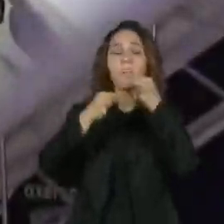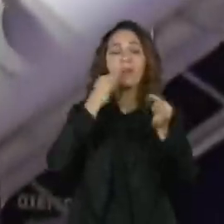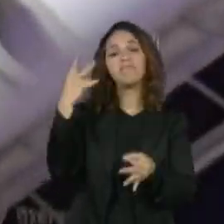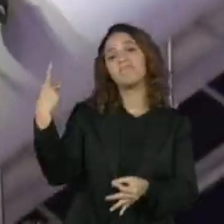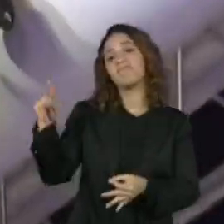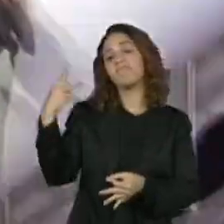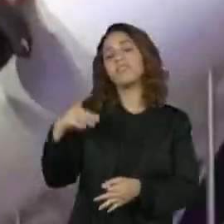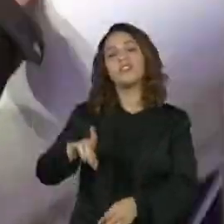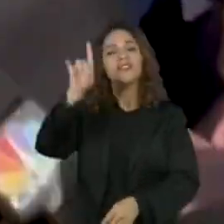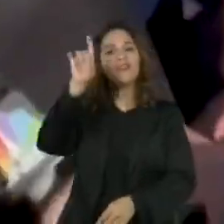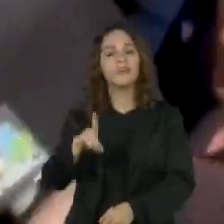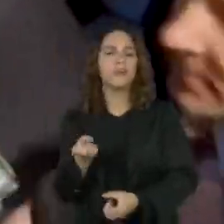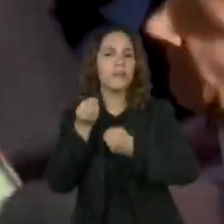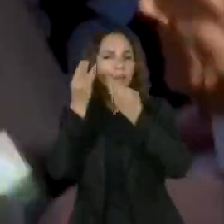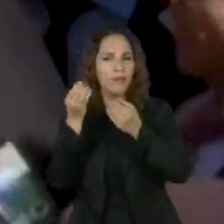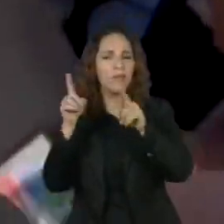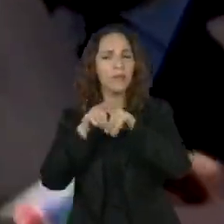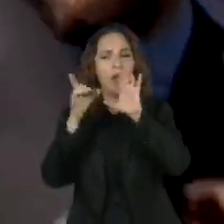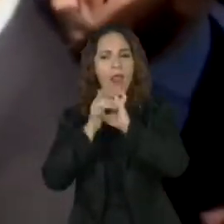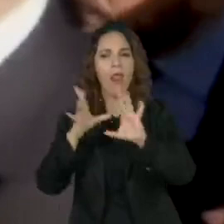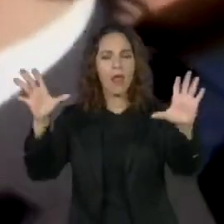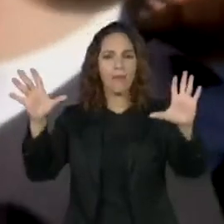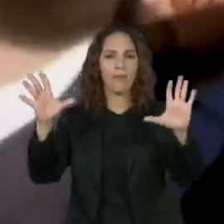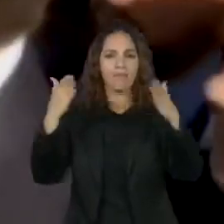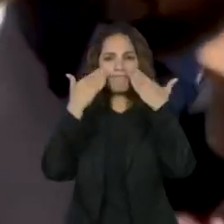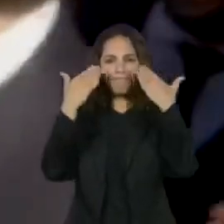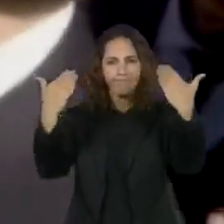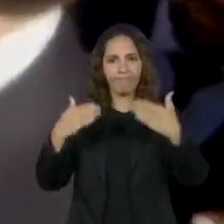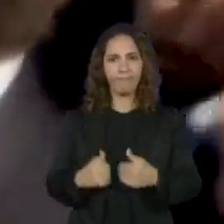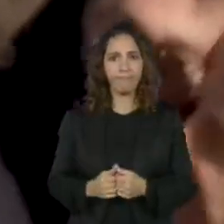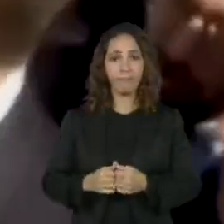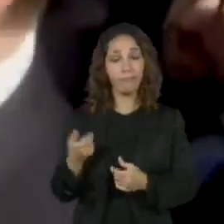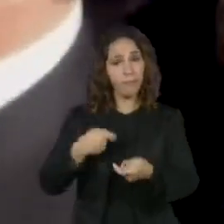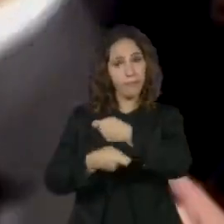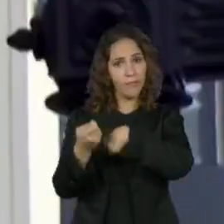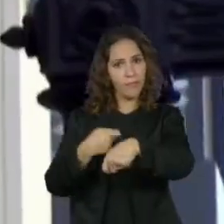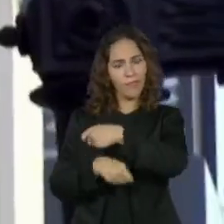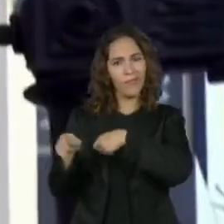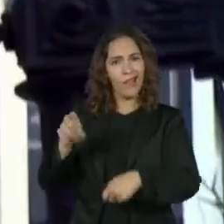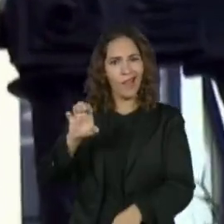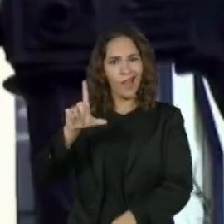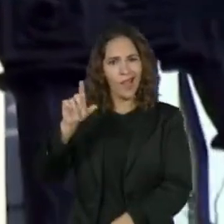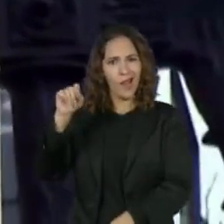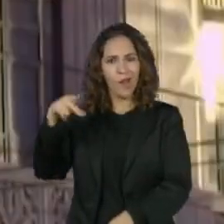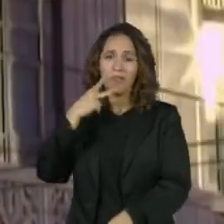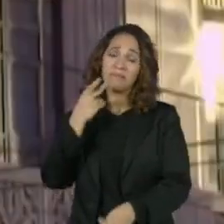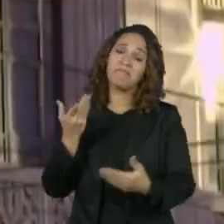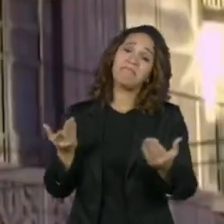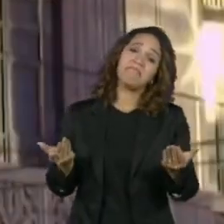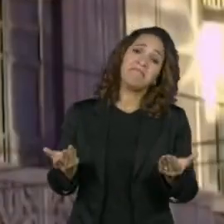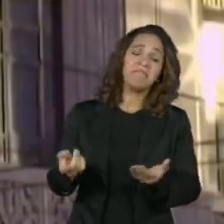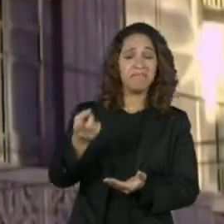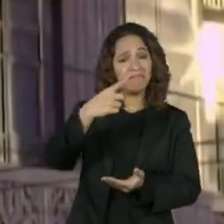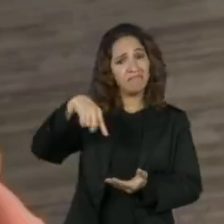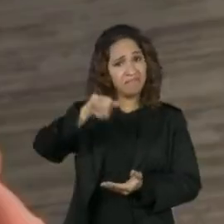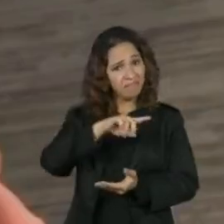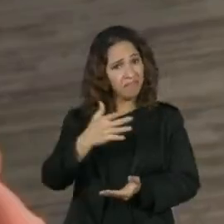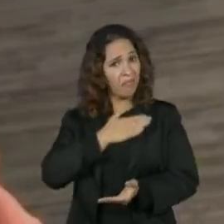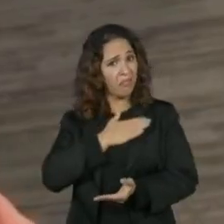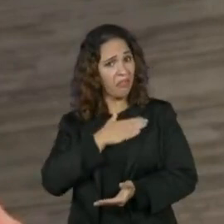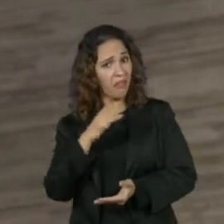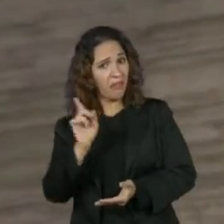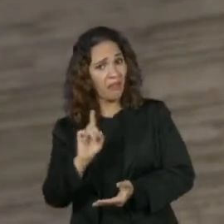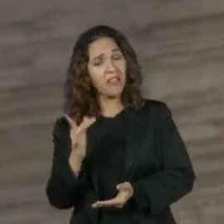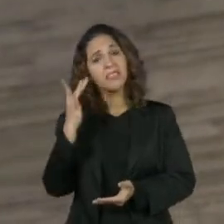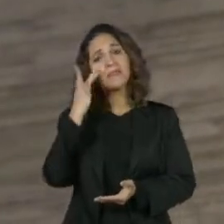sobre o direito à informação e à liberdade de expressão sobre o negócio ela humano também ironizou a reação dos usuários que